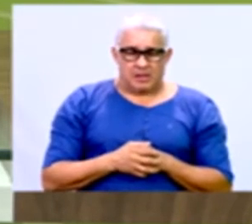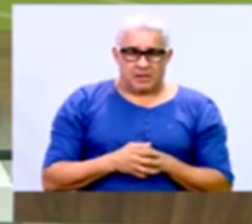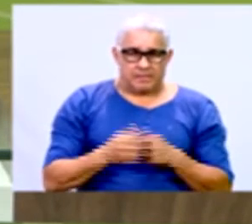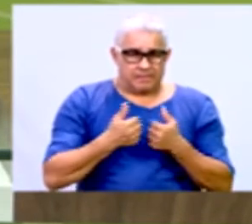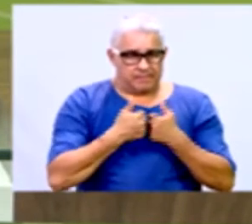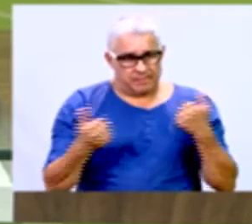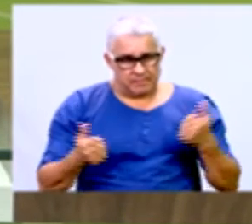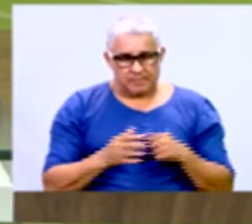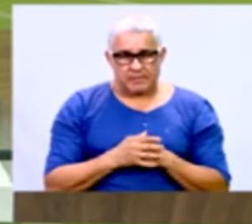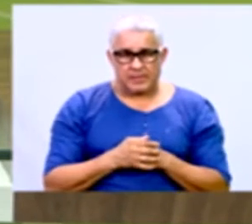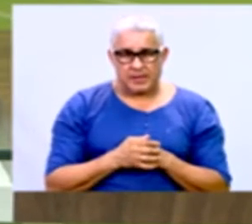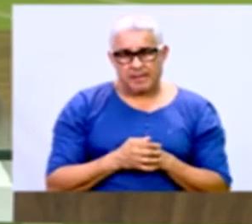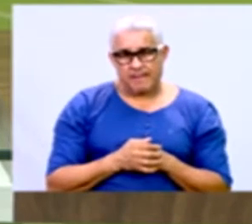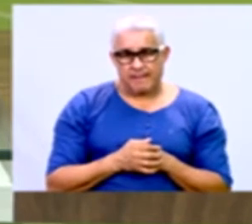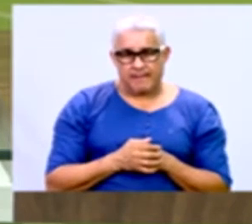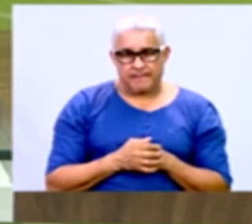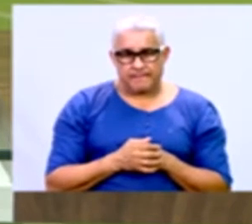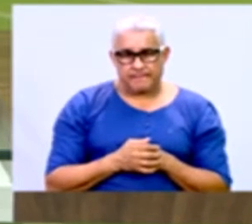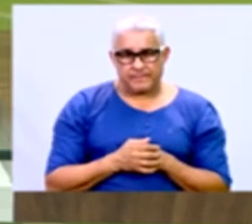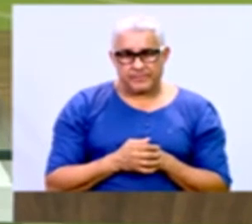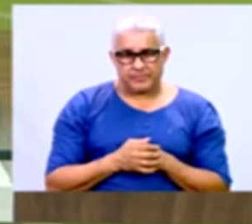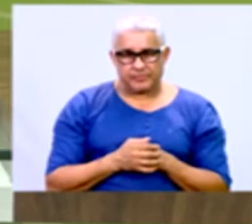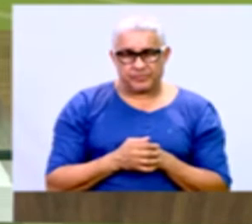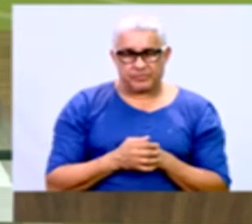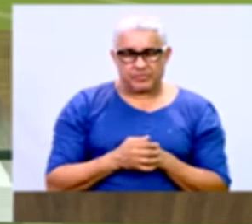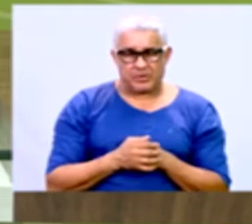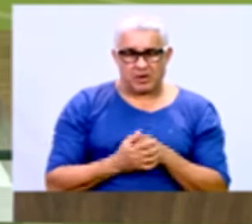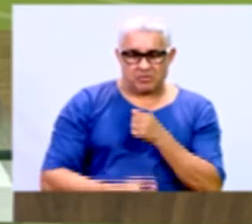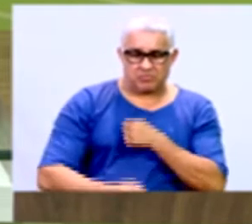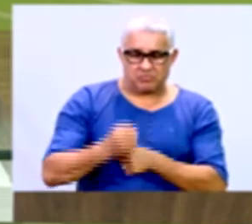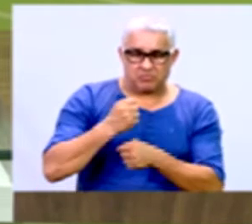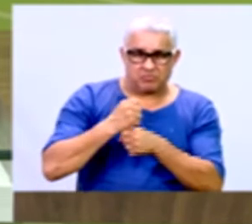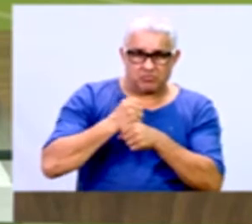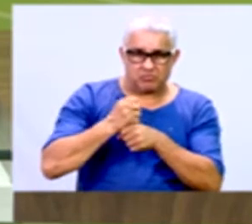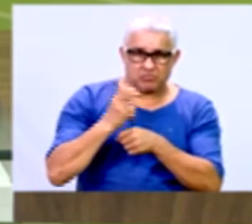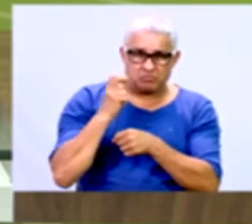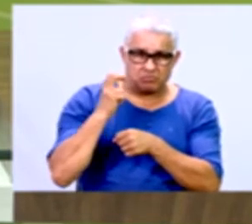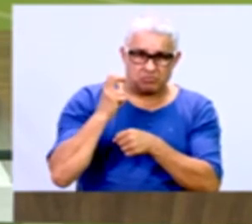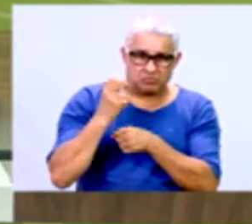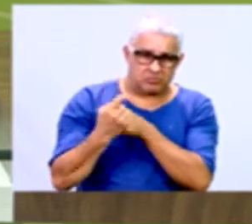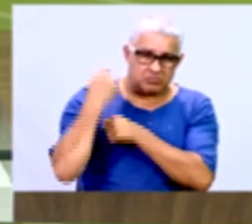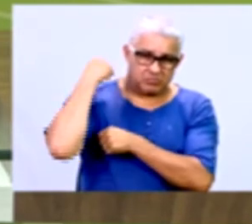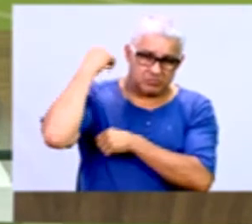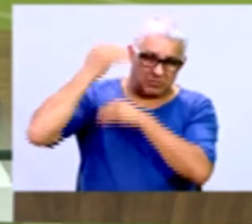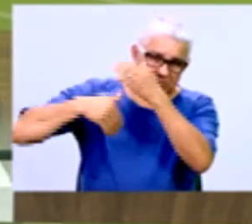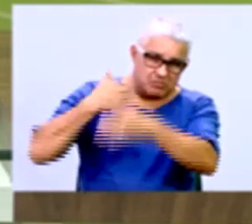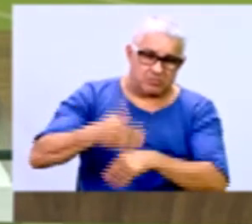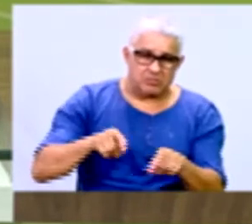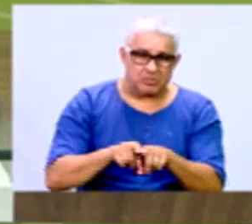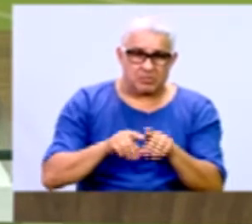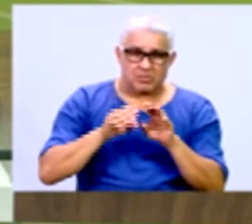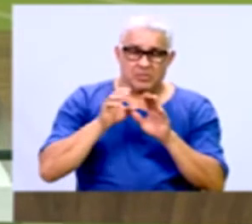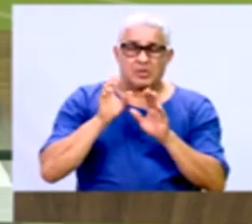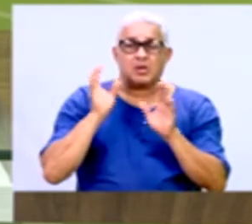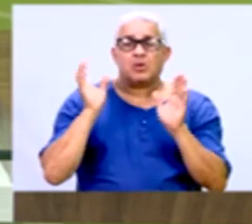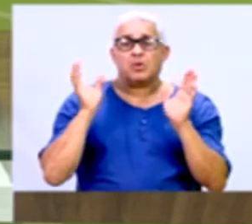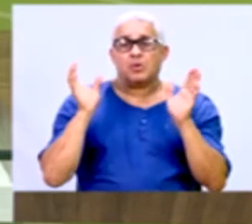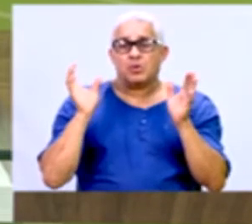próximos aí de uns 5 anos para cá, com o mesmo conceito